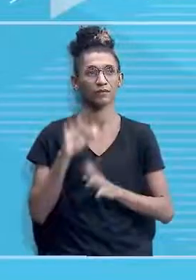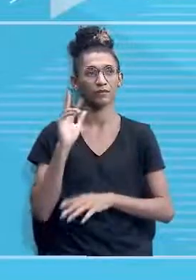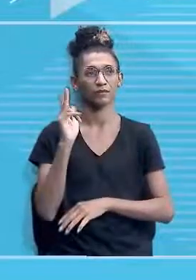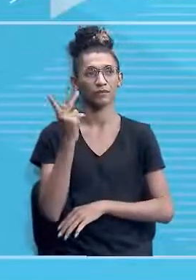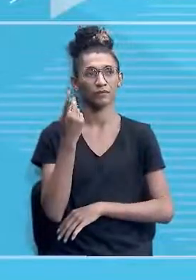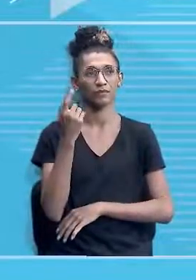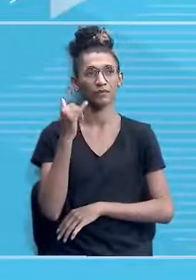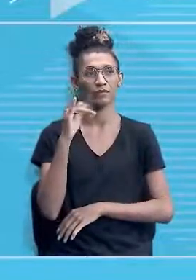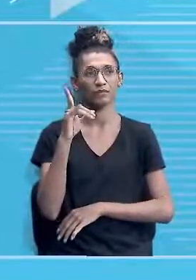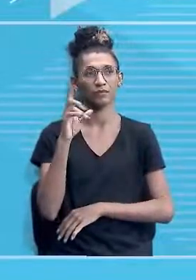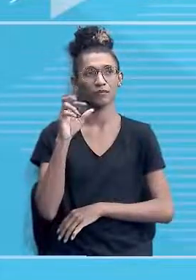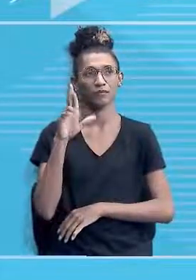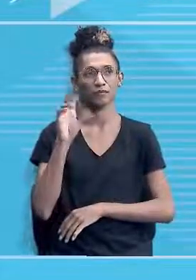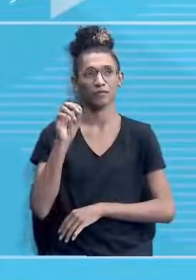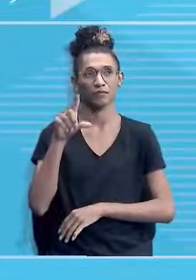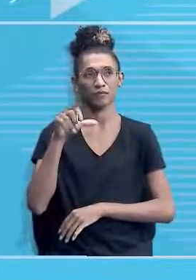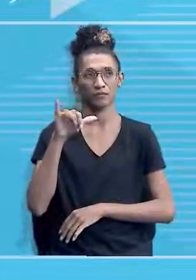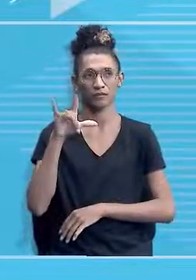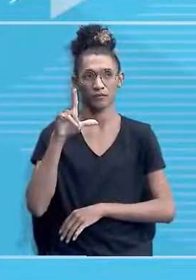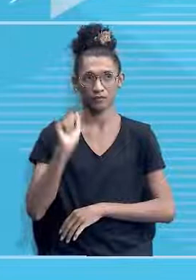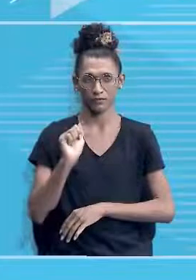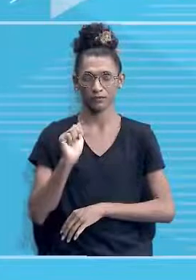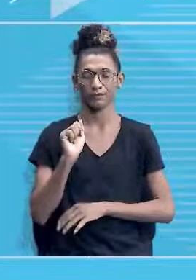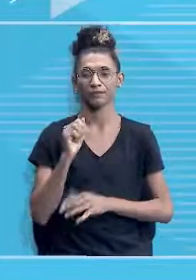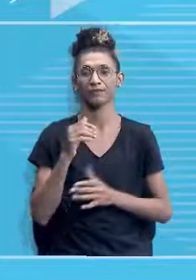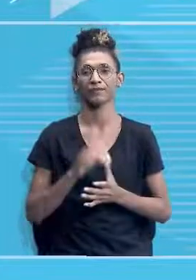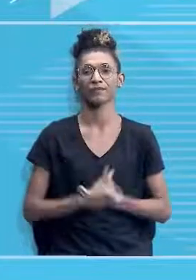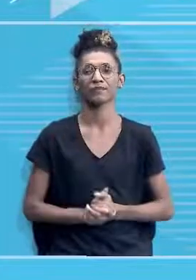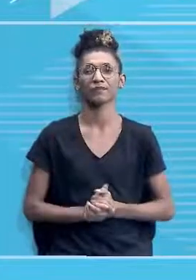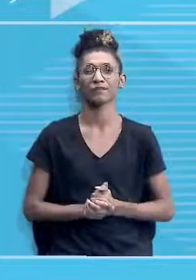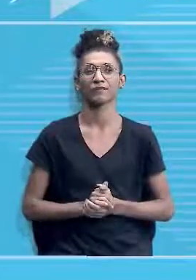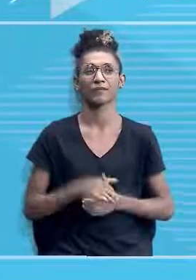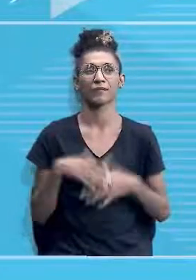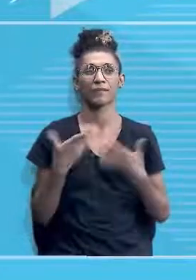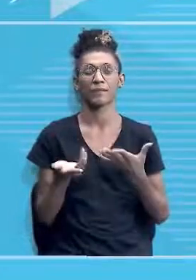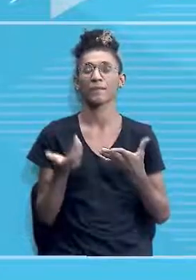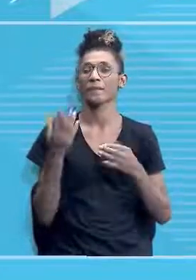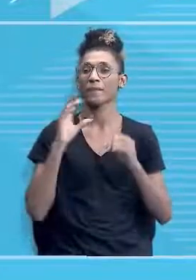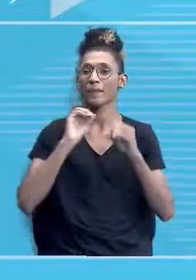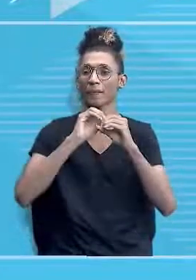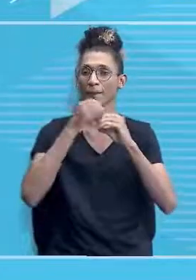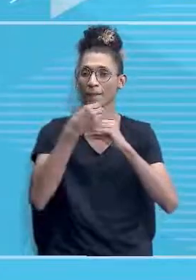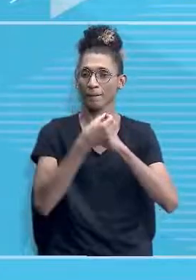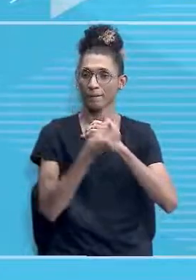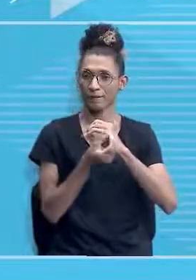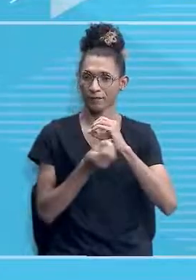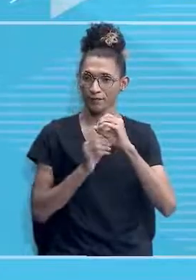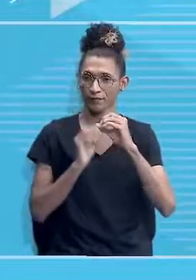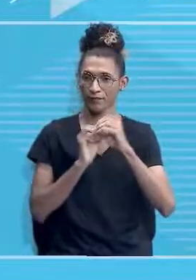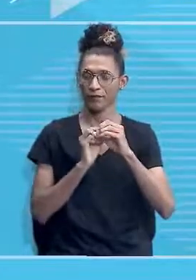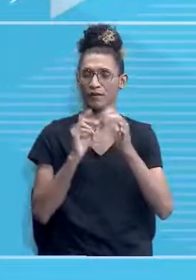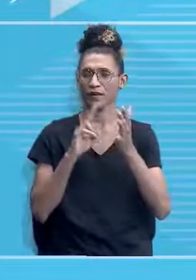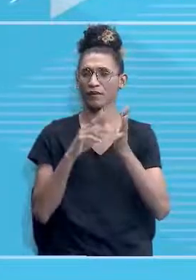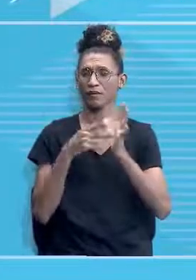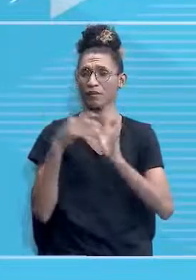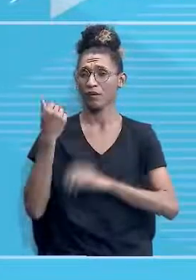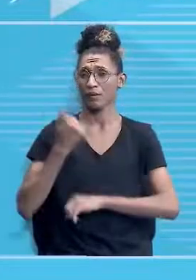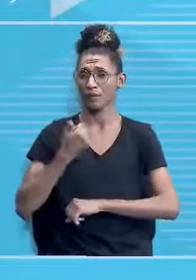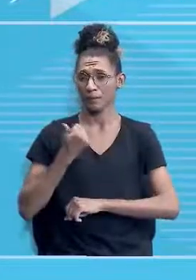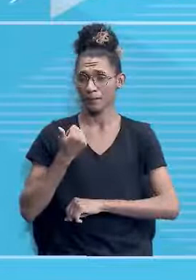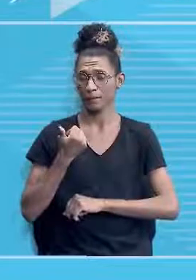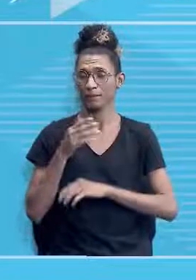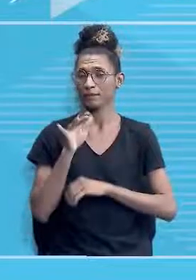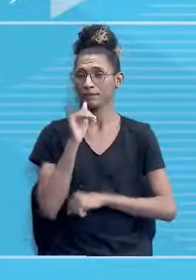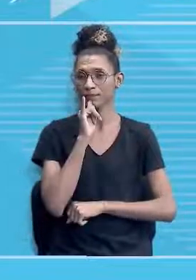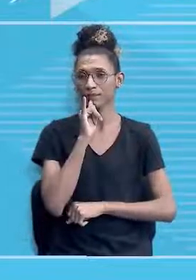hidroxilas mais solo é um composto a força intermolecular é aquela primeira função tá